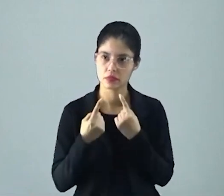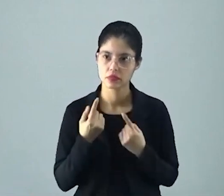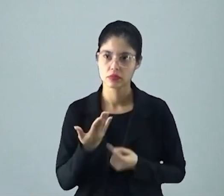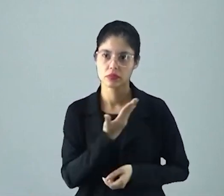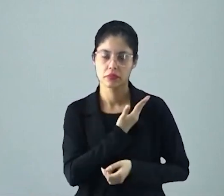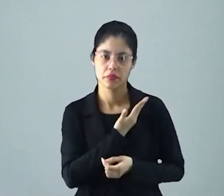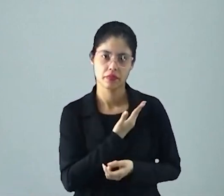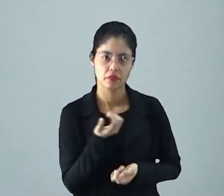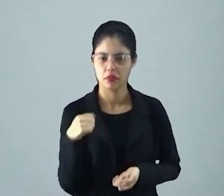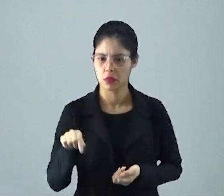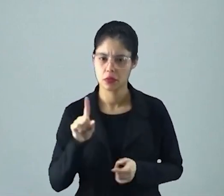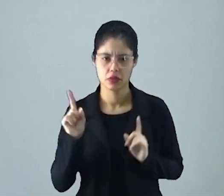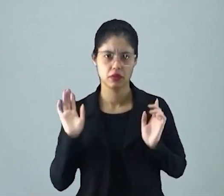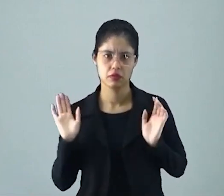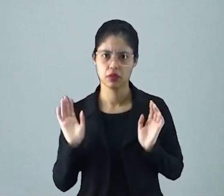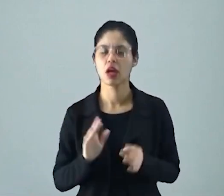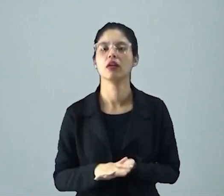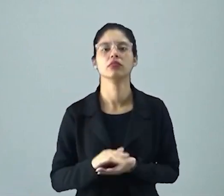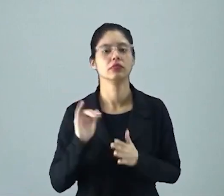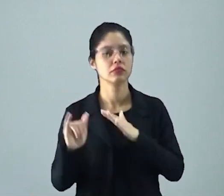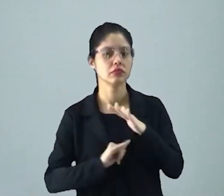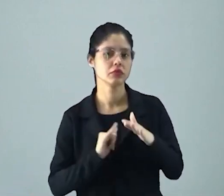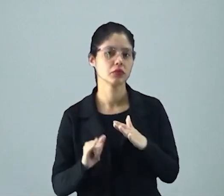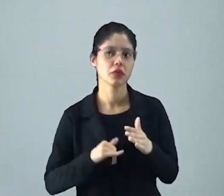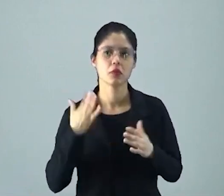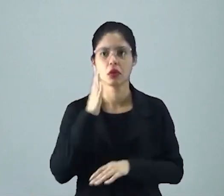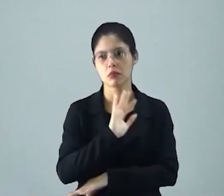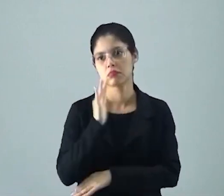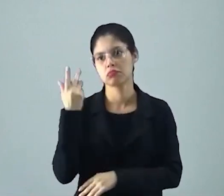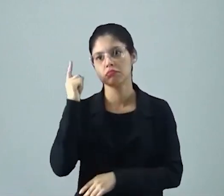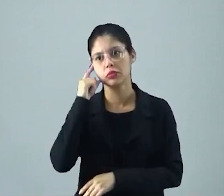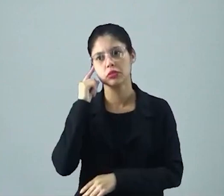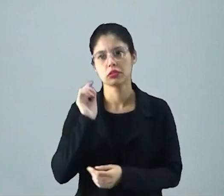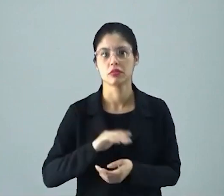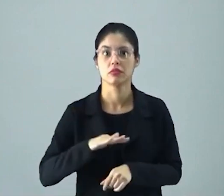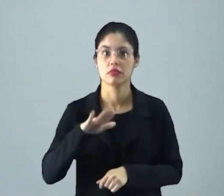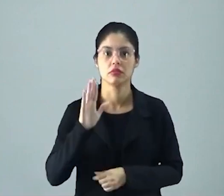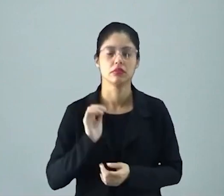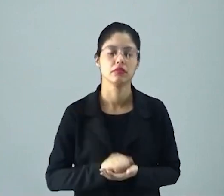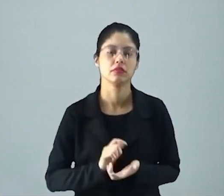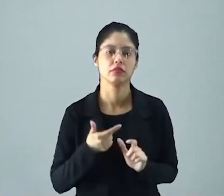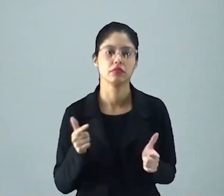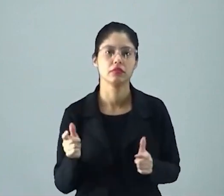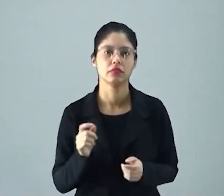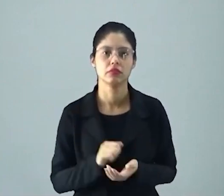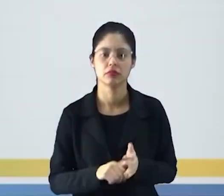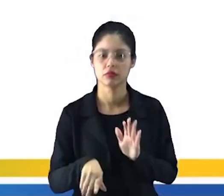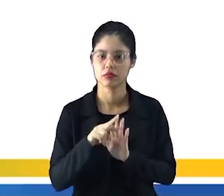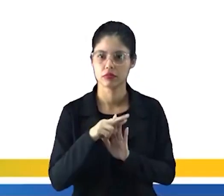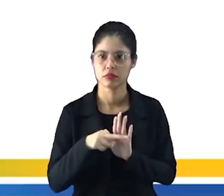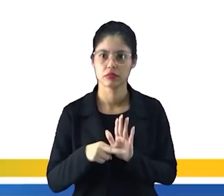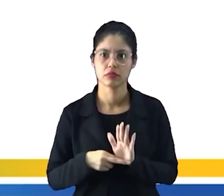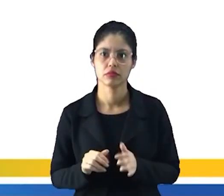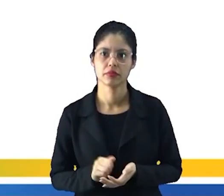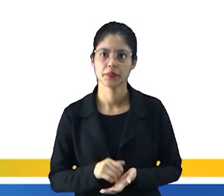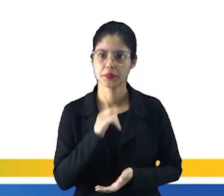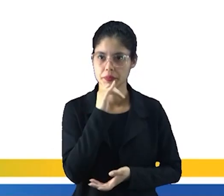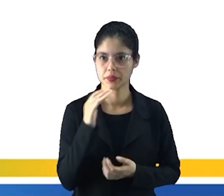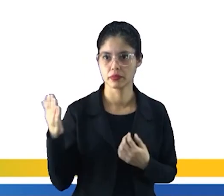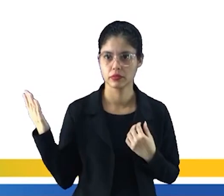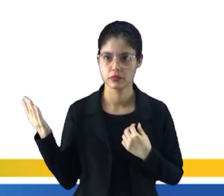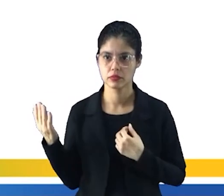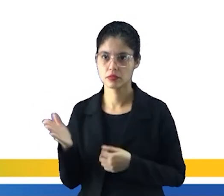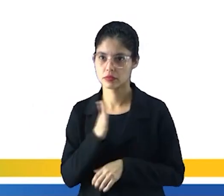conversando com seus amigos, você vai fazer de forma mais natural, sem pensar tanto naquilo, certo? Aí nós temos um exemplo aqui,